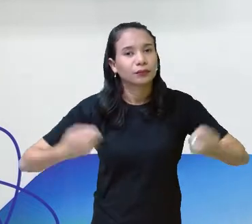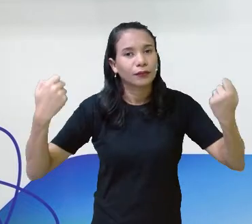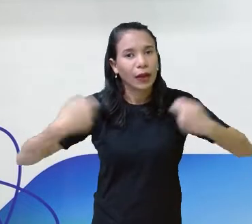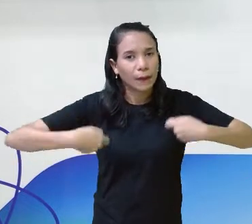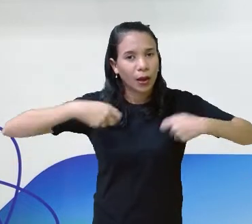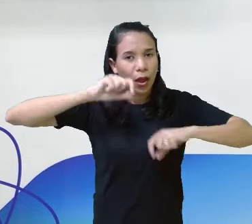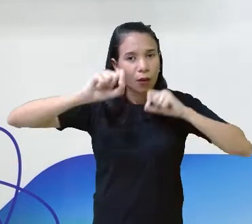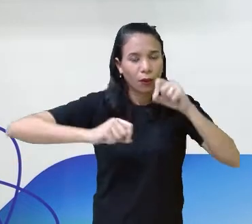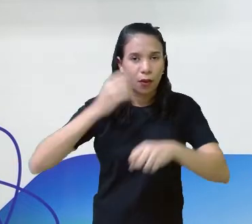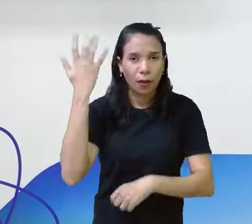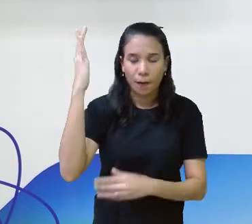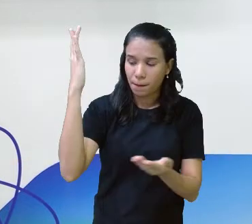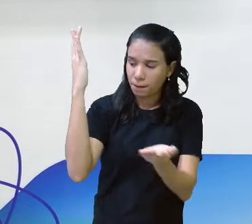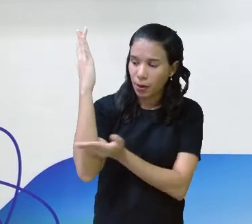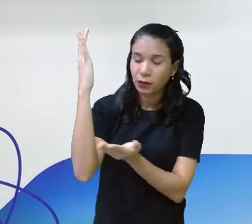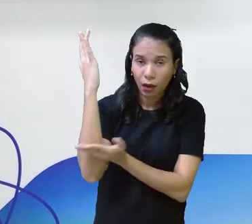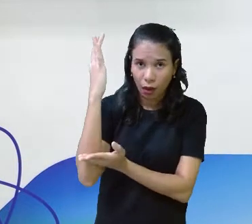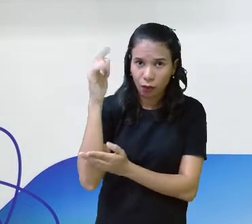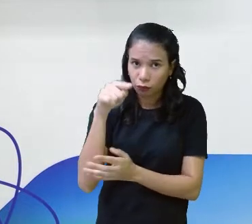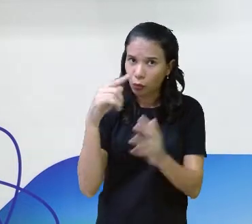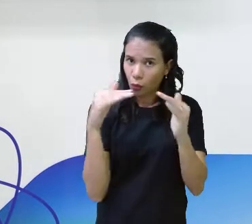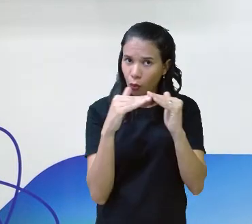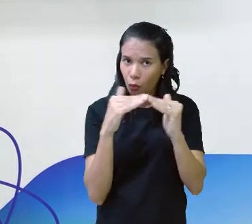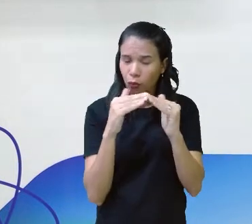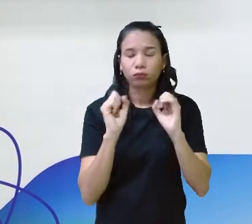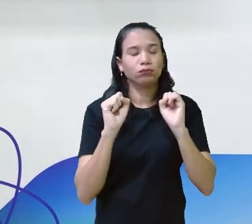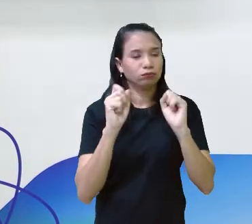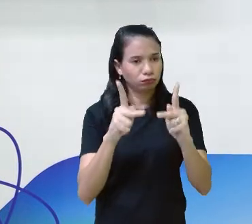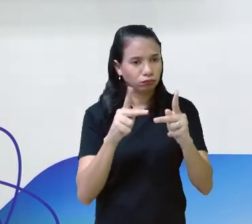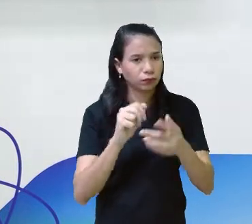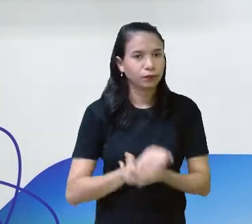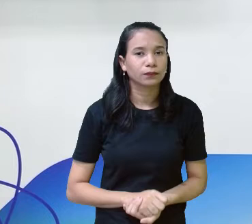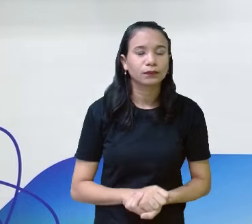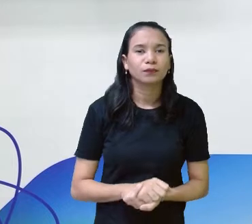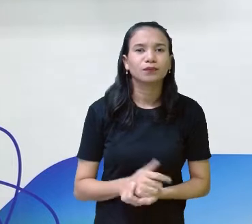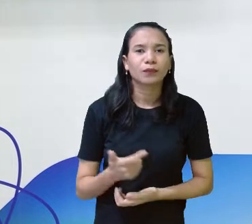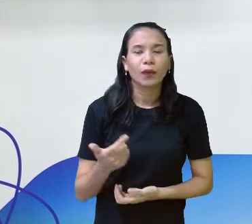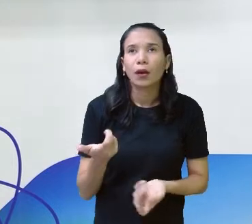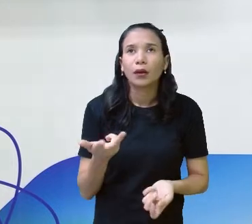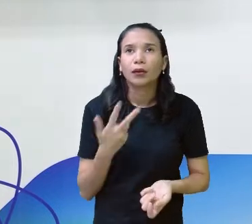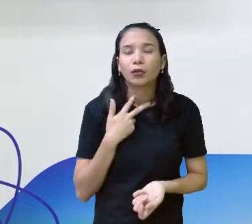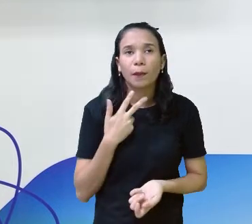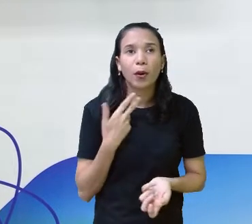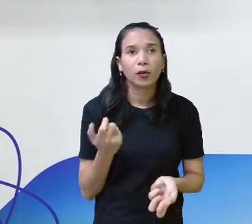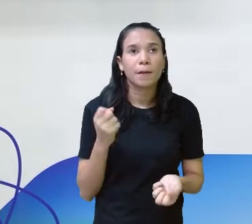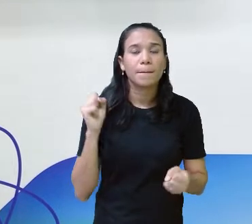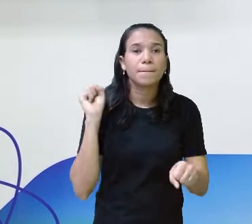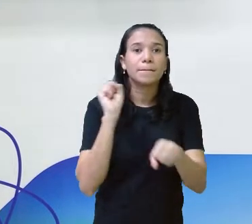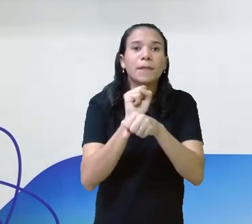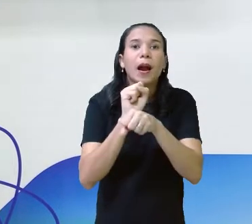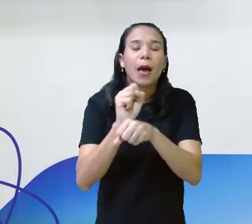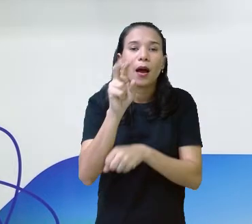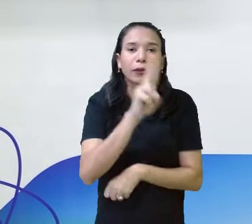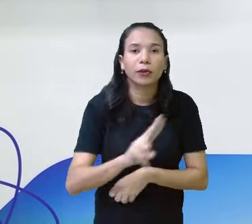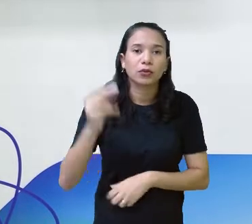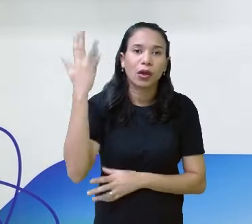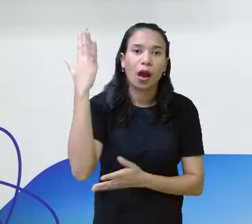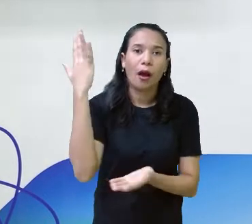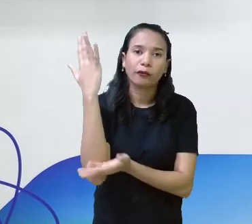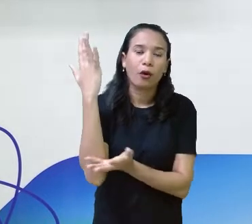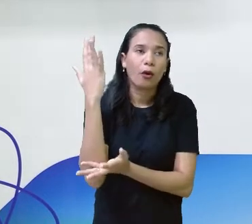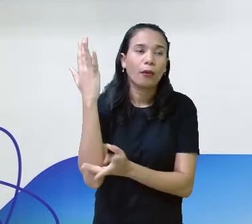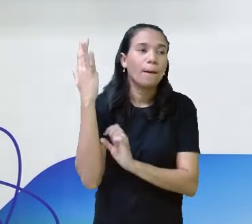precisa de madeira. Concorda comigo, quinto ano? Concorda. Não tem como a gente parar totalmente de usar as